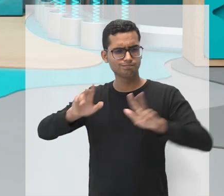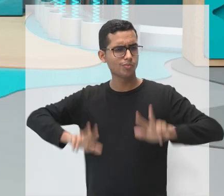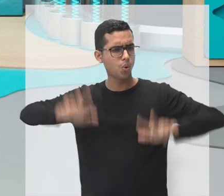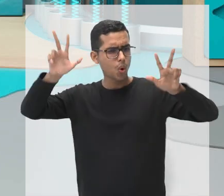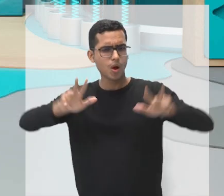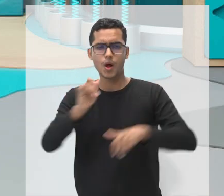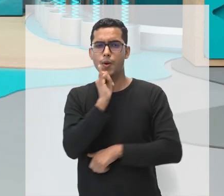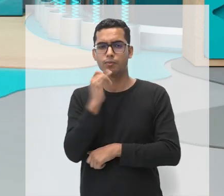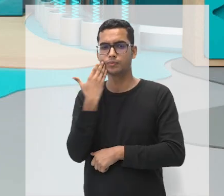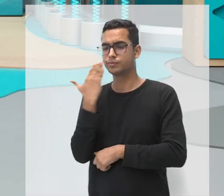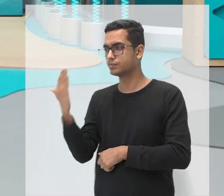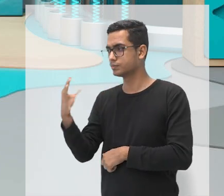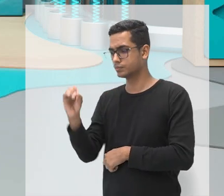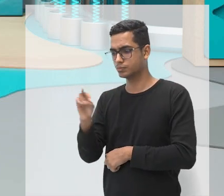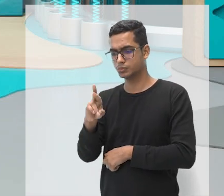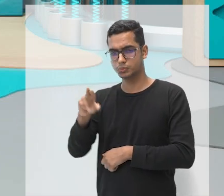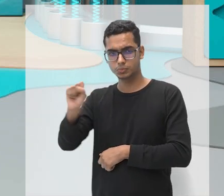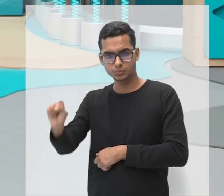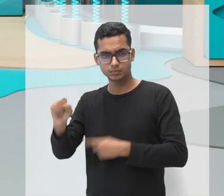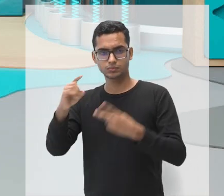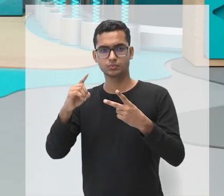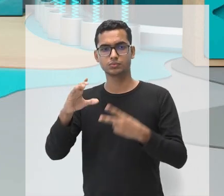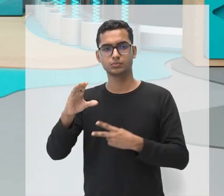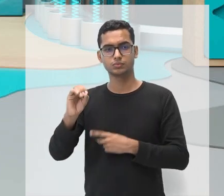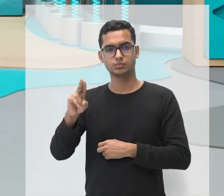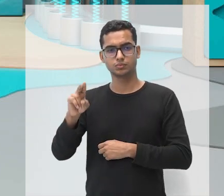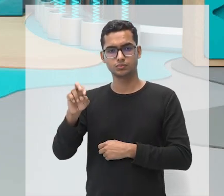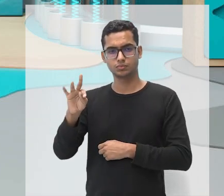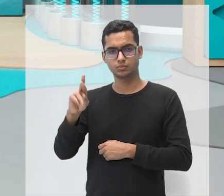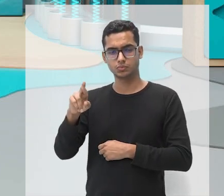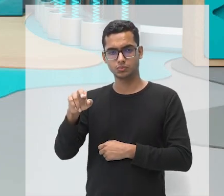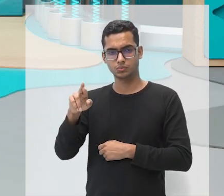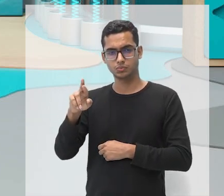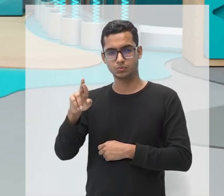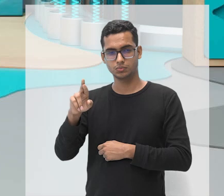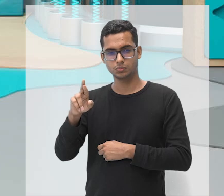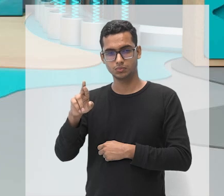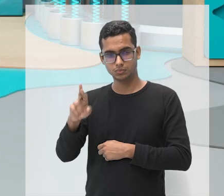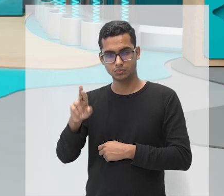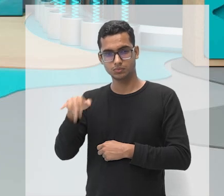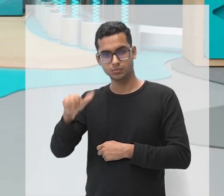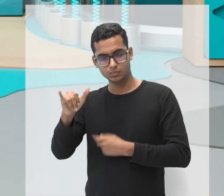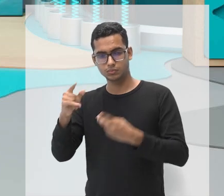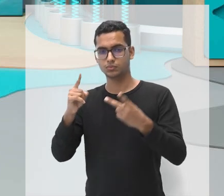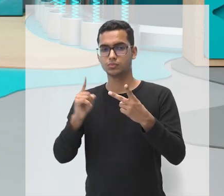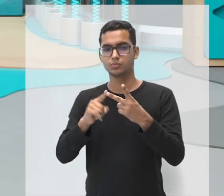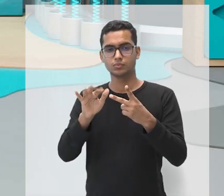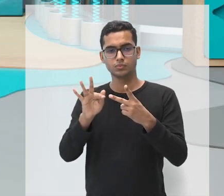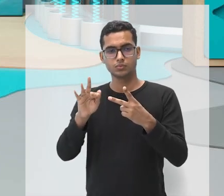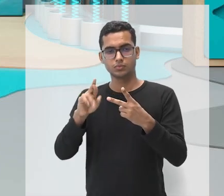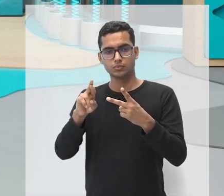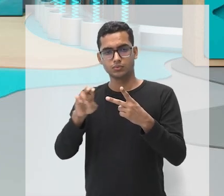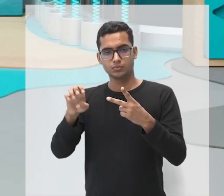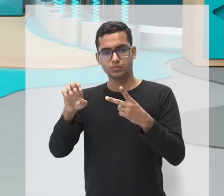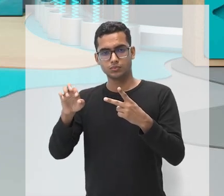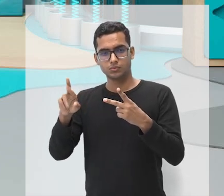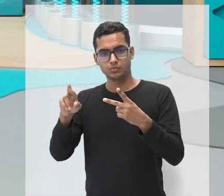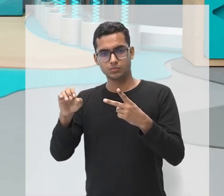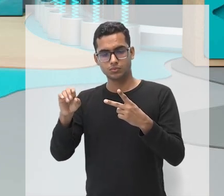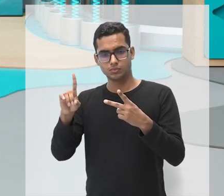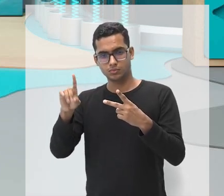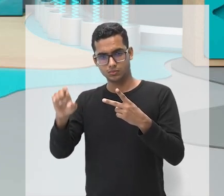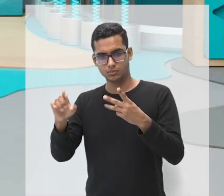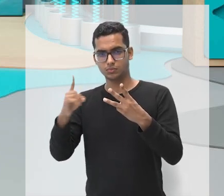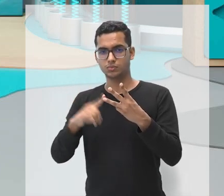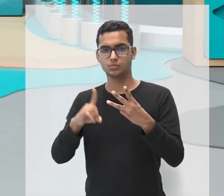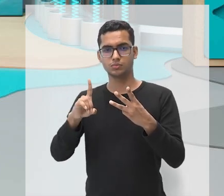exemplos aí o cross country, o freeride e o downhill, que vão se diferenciar na execução